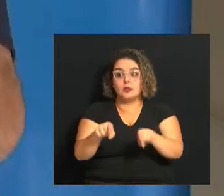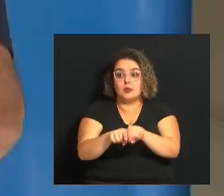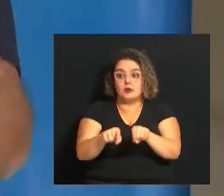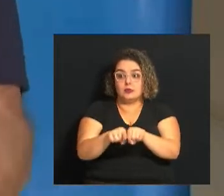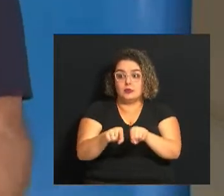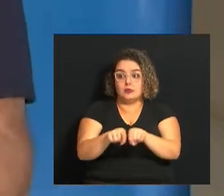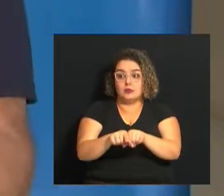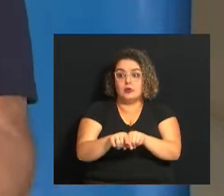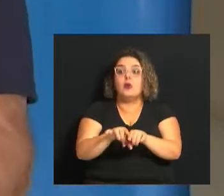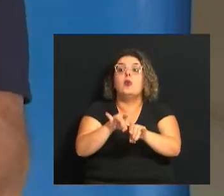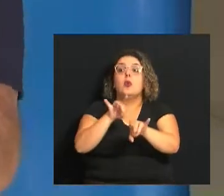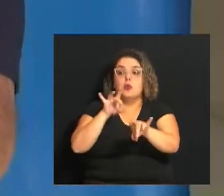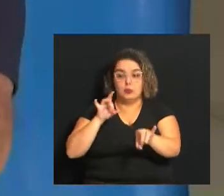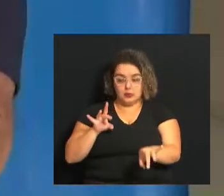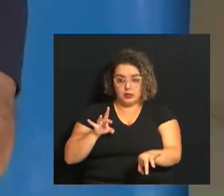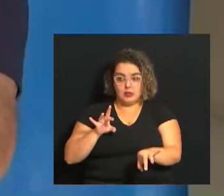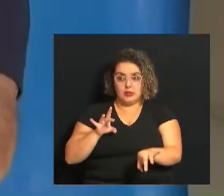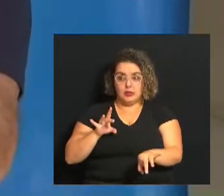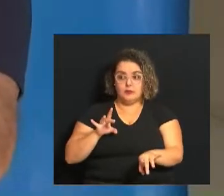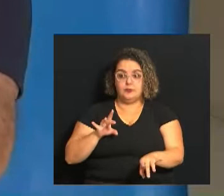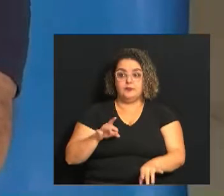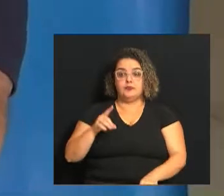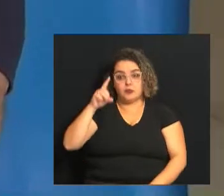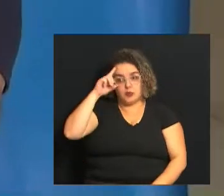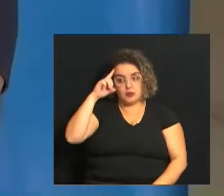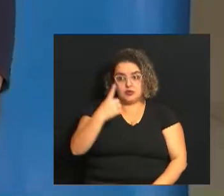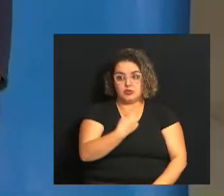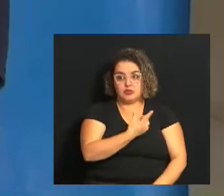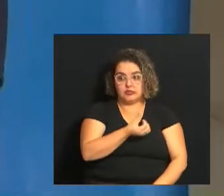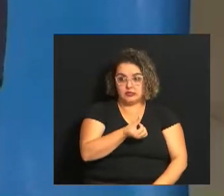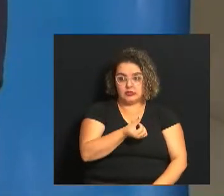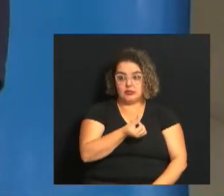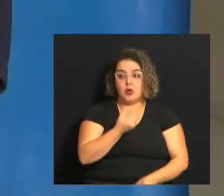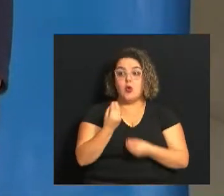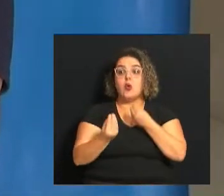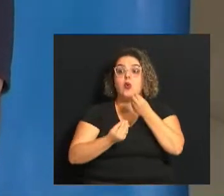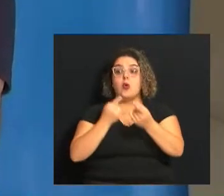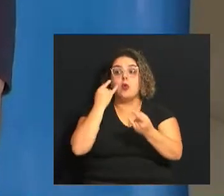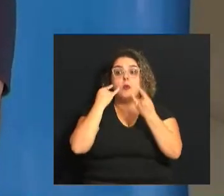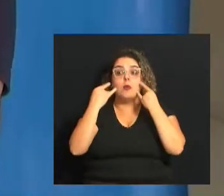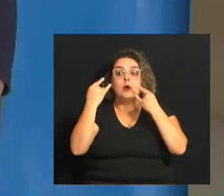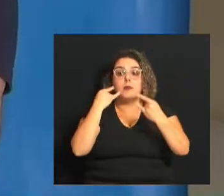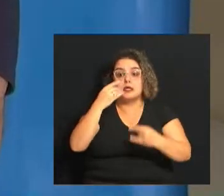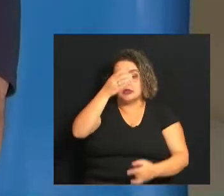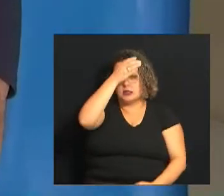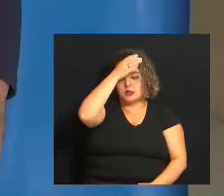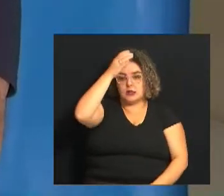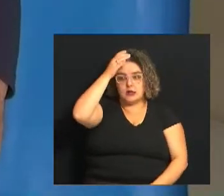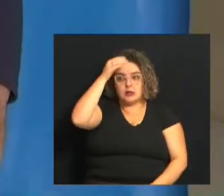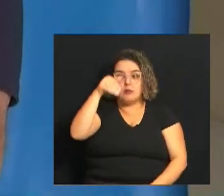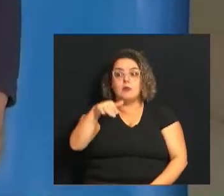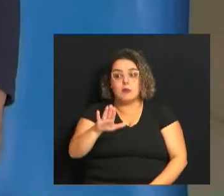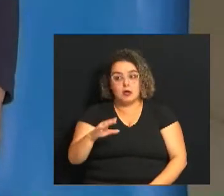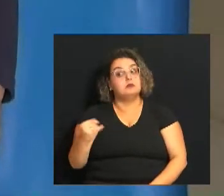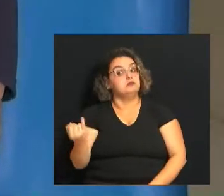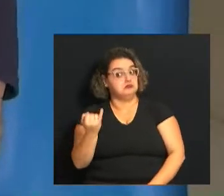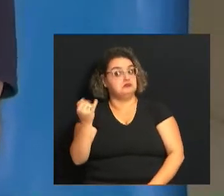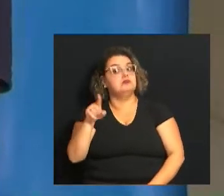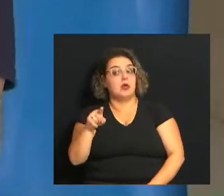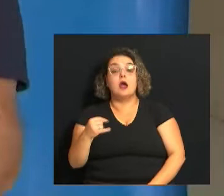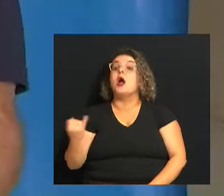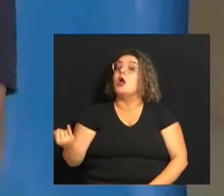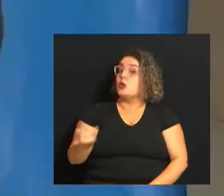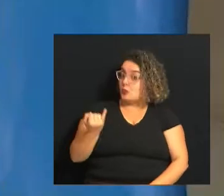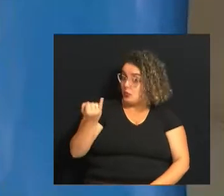online. A parte online. Né? Legal. No dia 16 nós temos como atrair mais clientes. Opa, importante, hein? Muito importante,